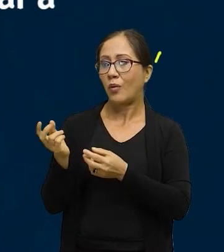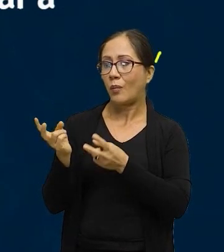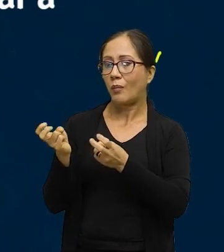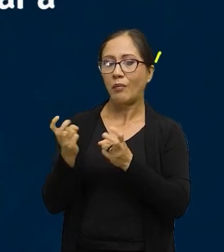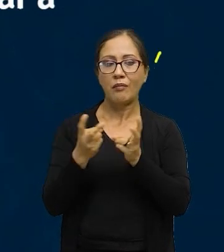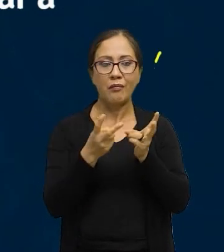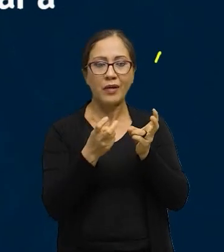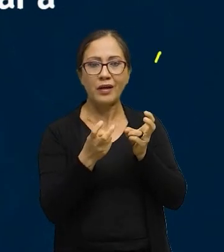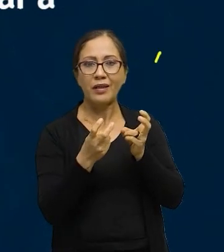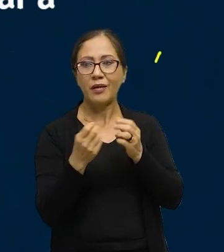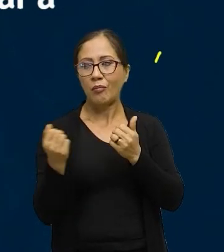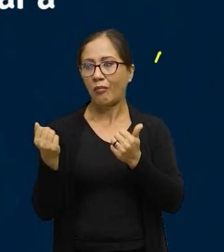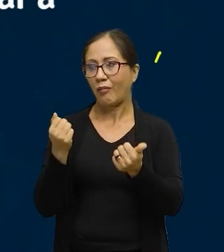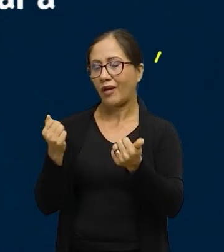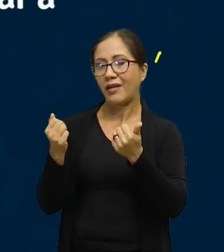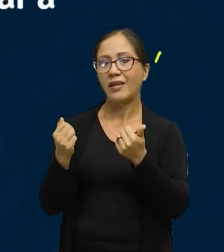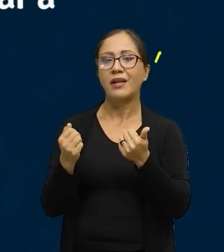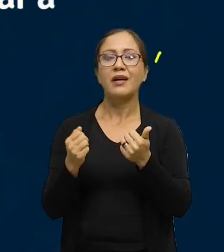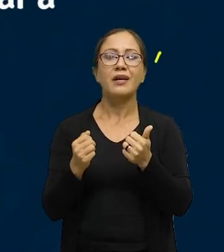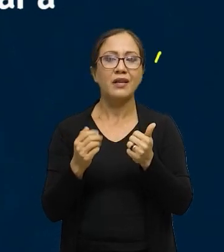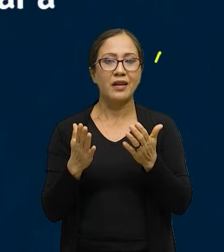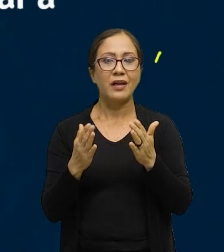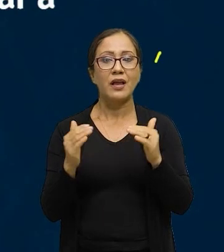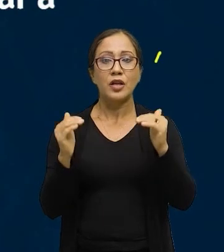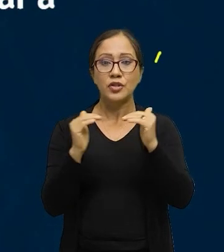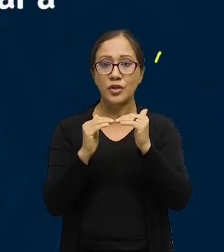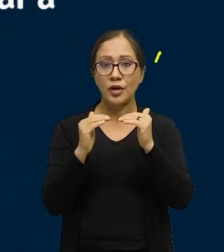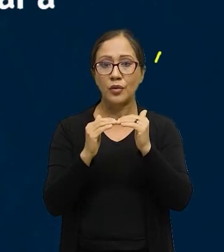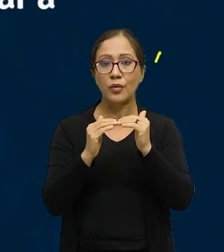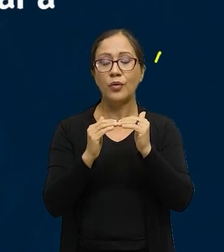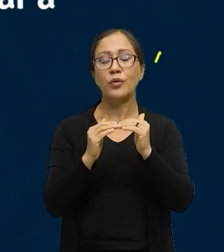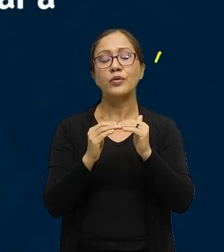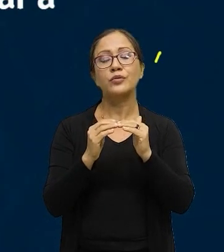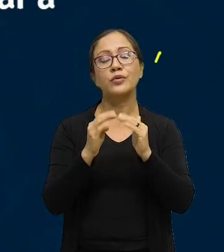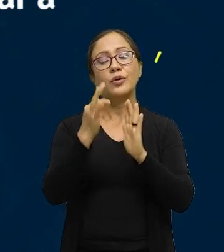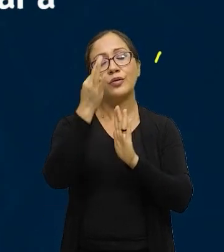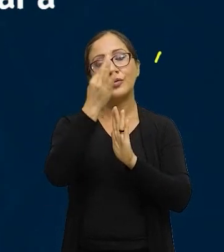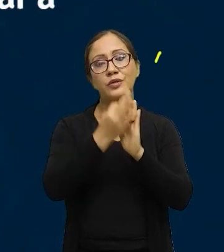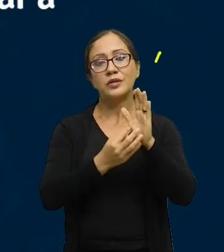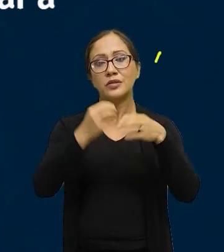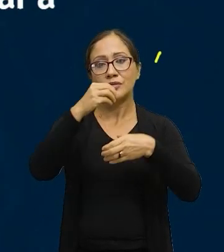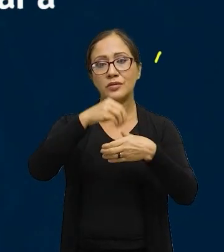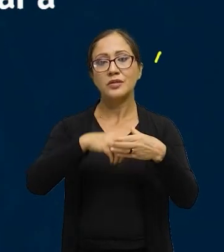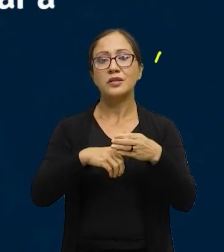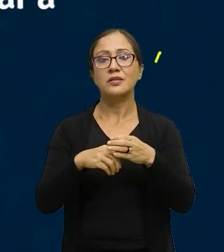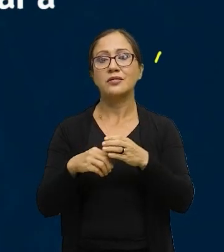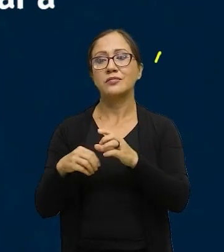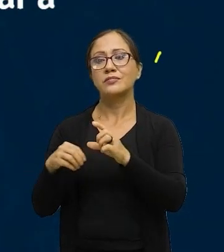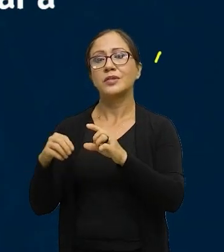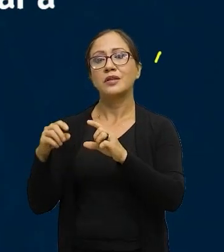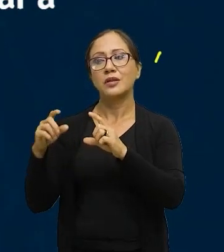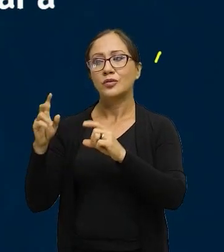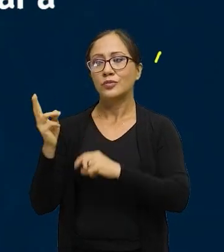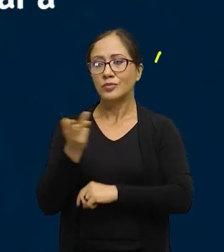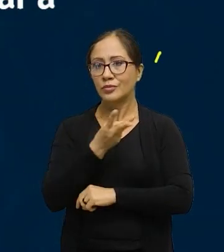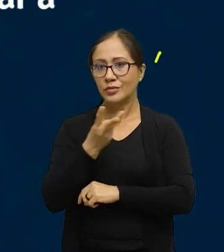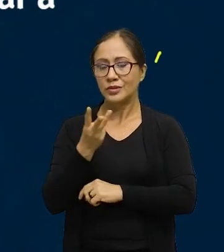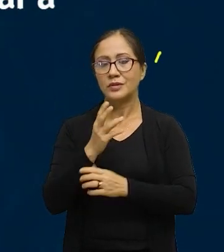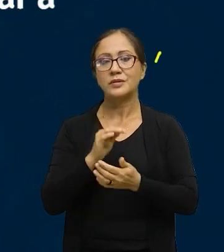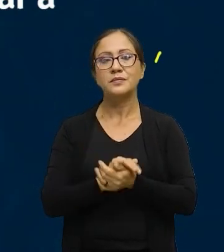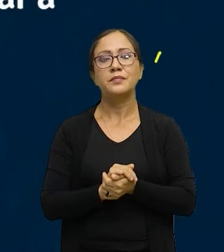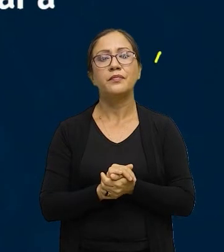outro, conforme a fala que tiver no texto. Quais os